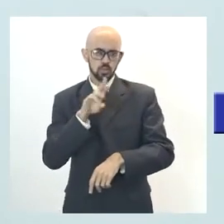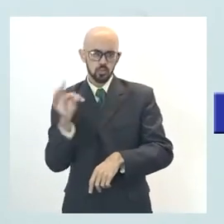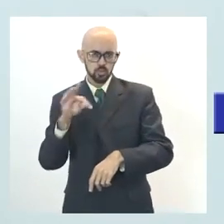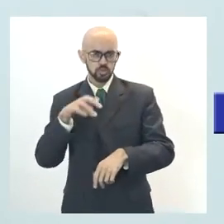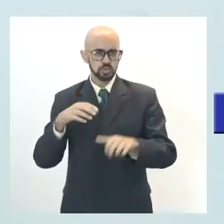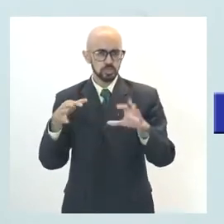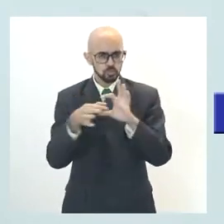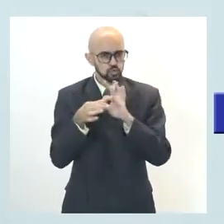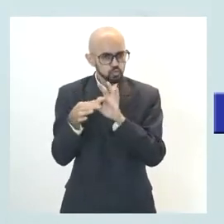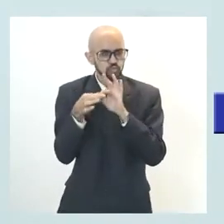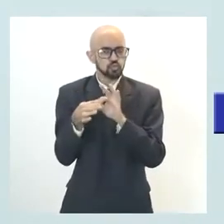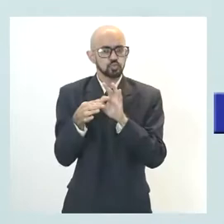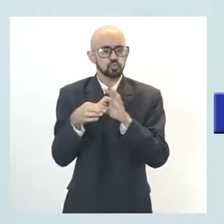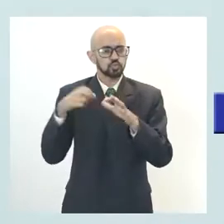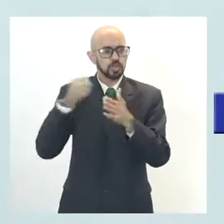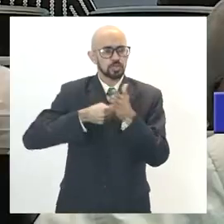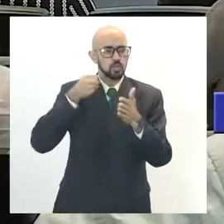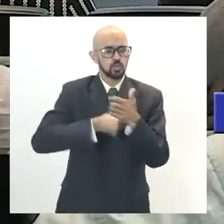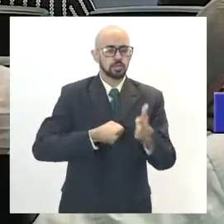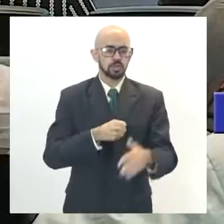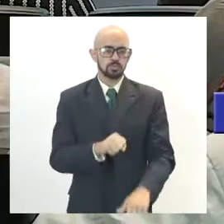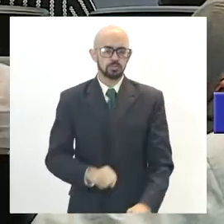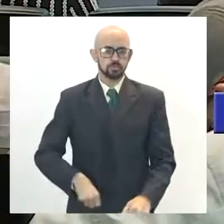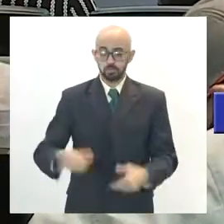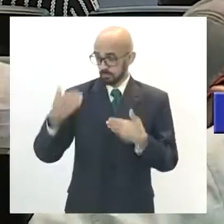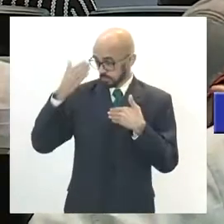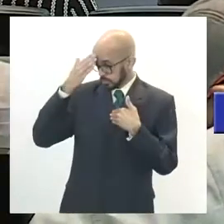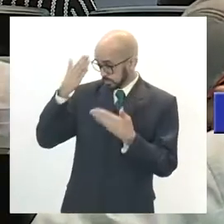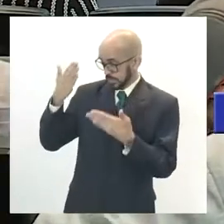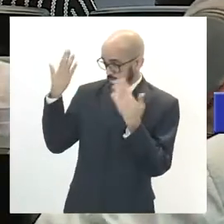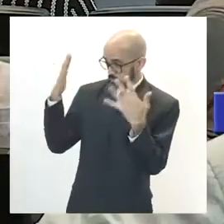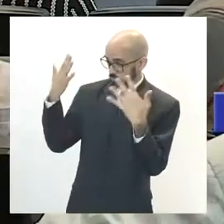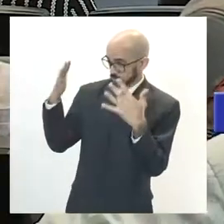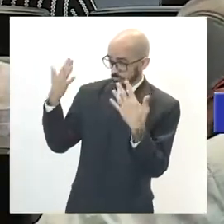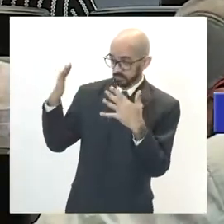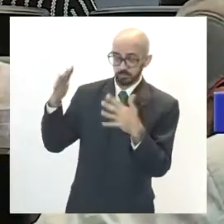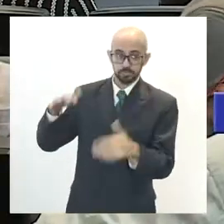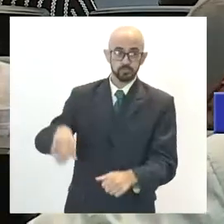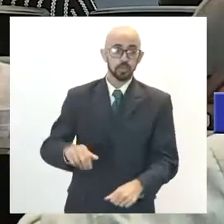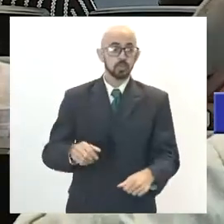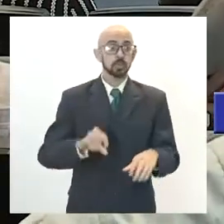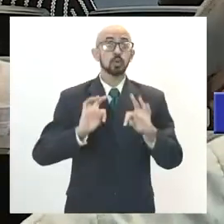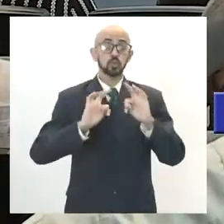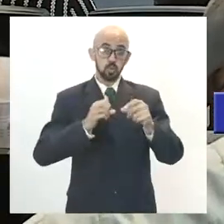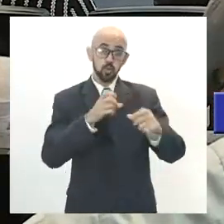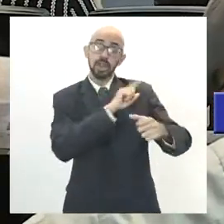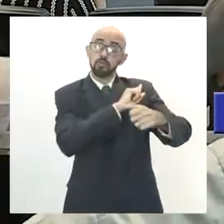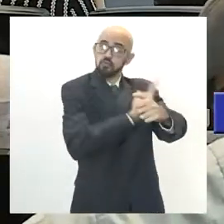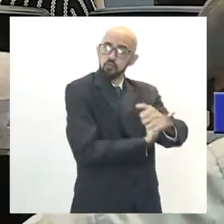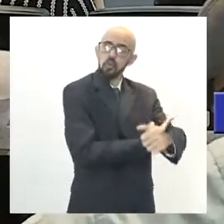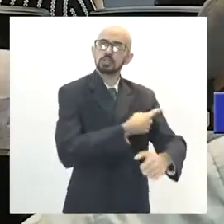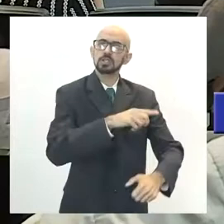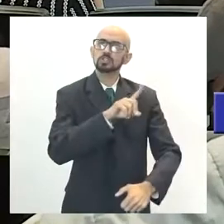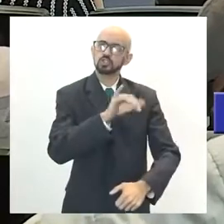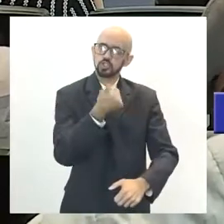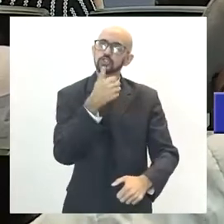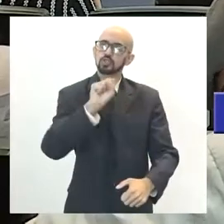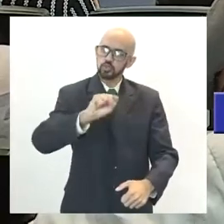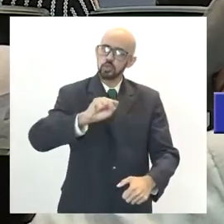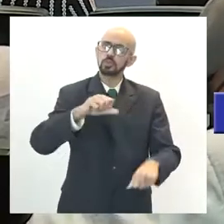juntos nessa luta com certeza obrigado toda a força Ok do dia 18 tem que estar todo mundo